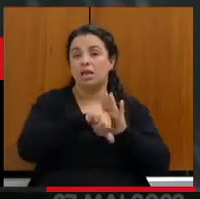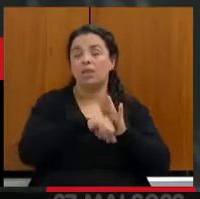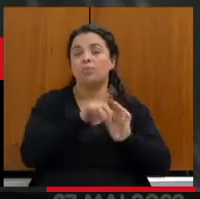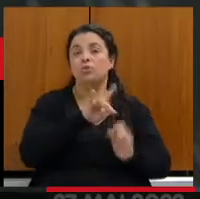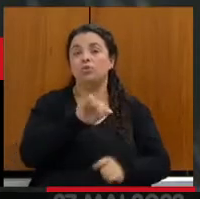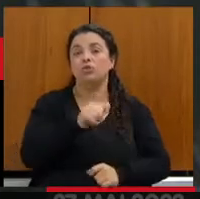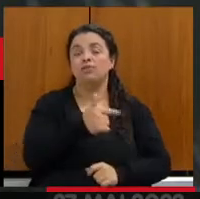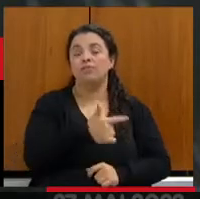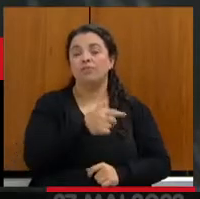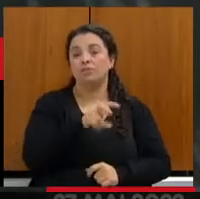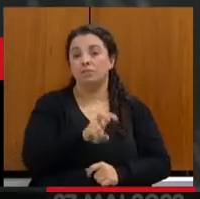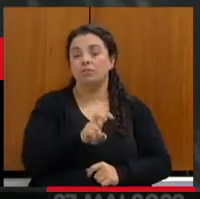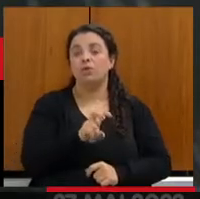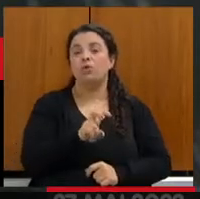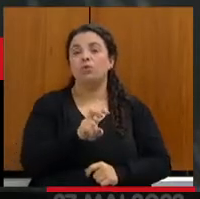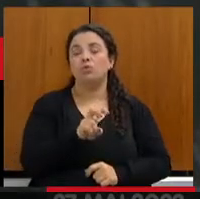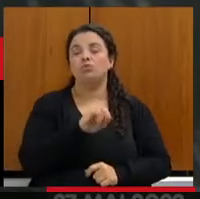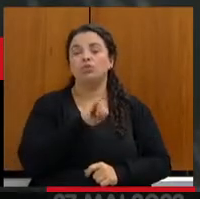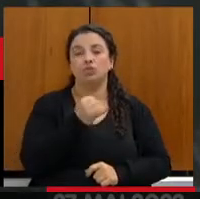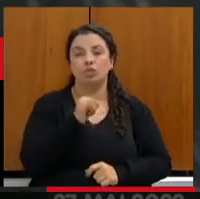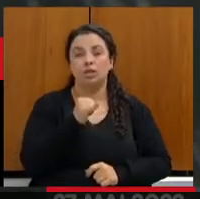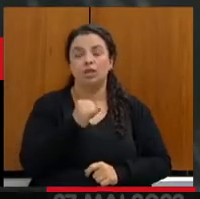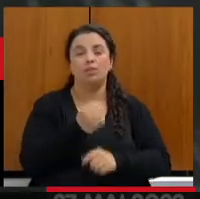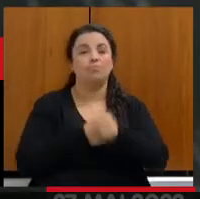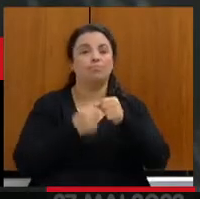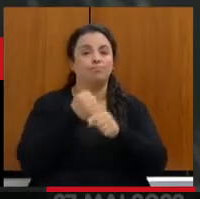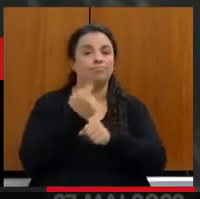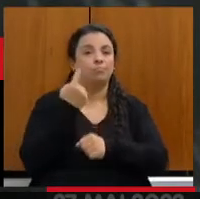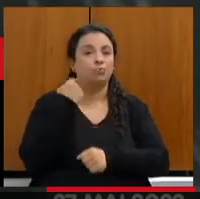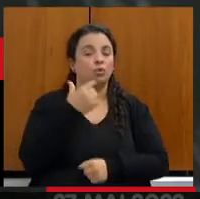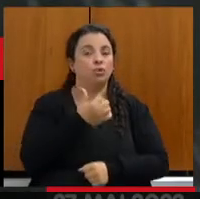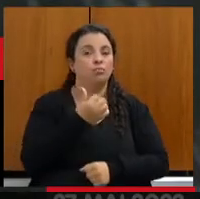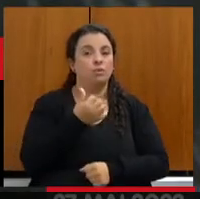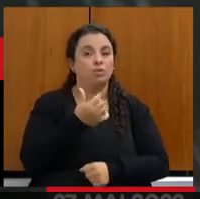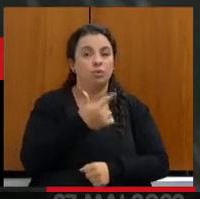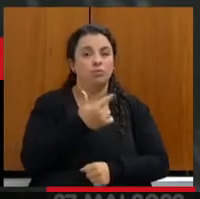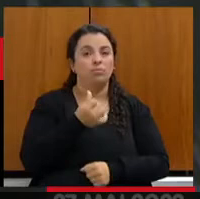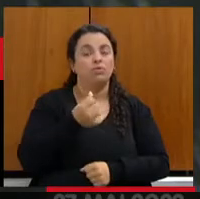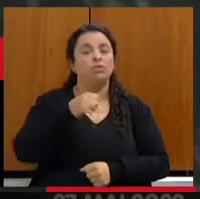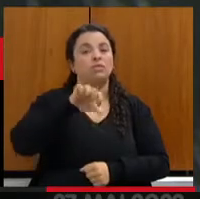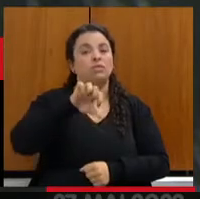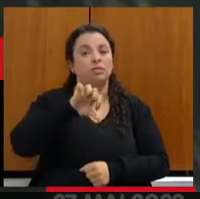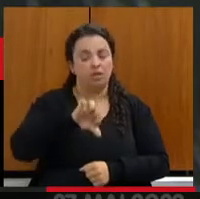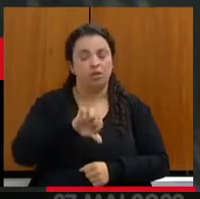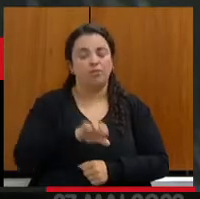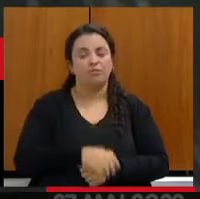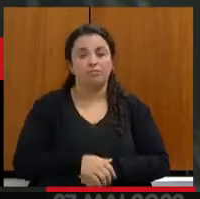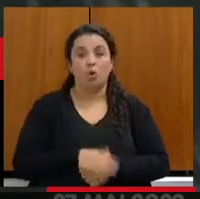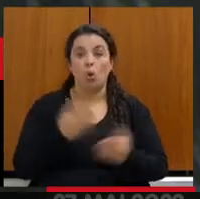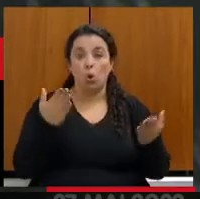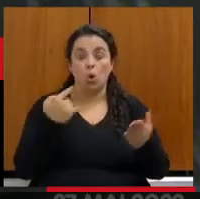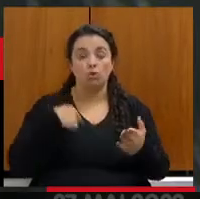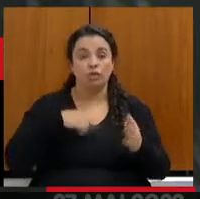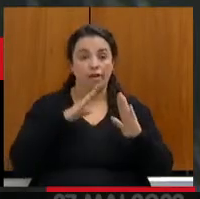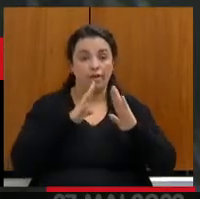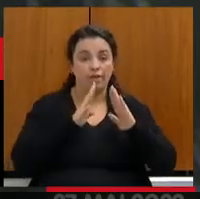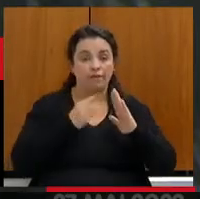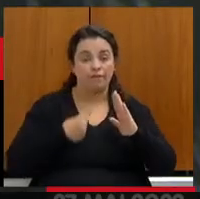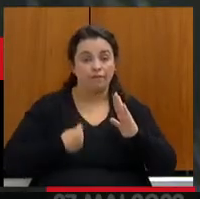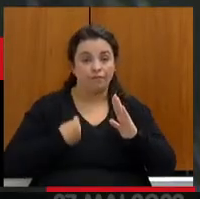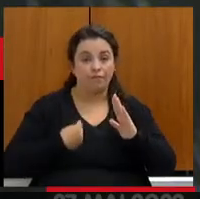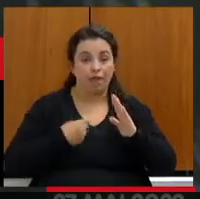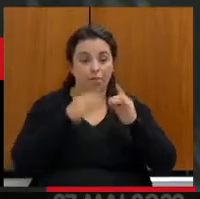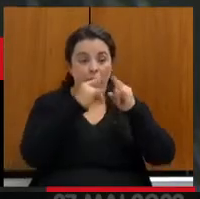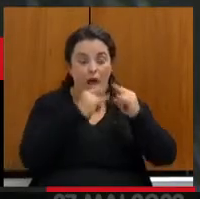Hoje a minha comunidade a gente vive debaixo de barracas de lona a gente ainda não tem o básico que é a